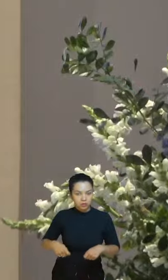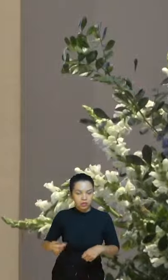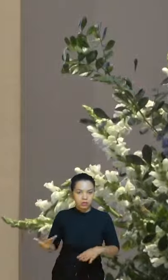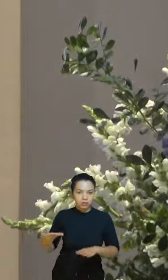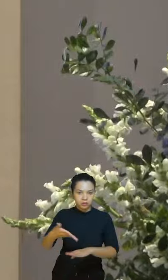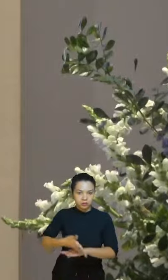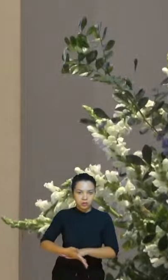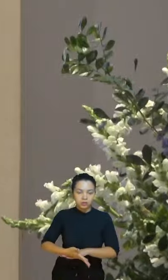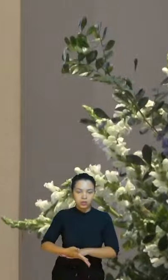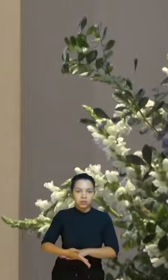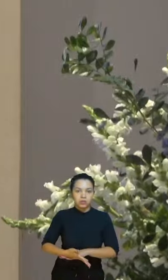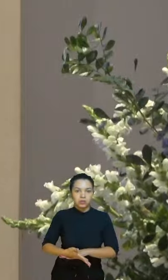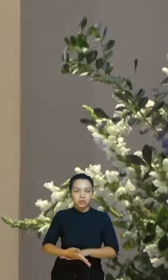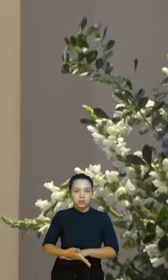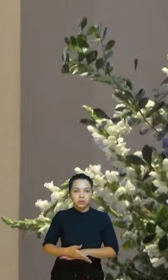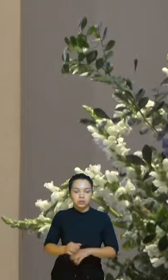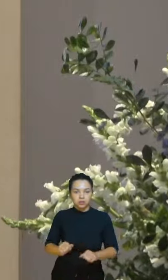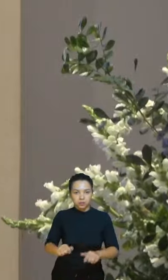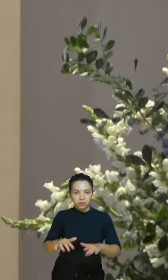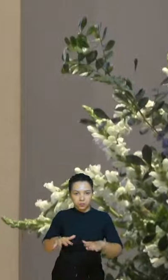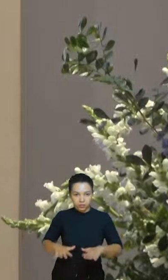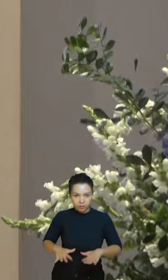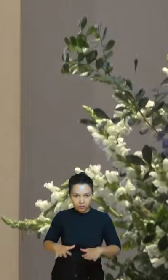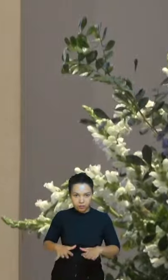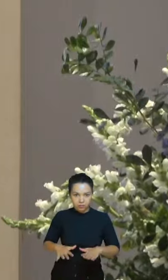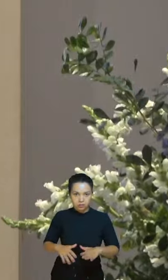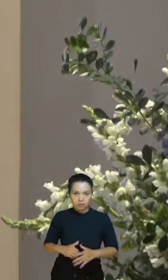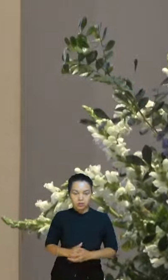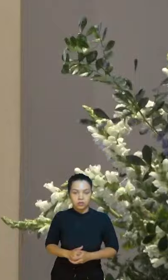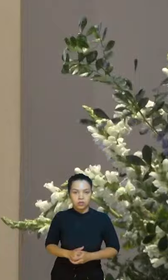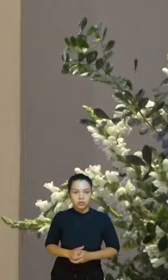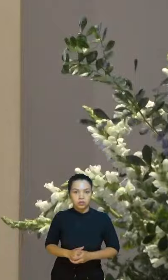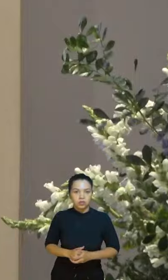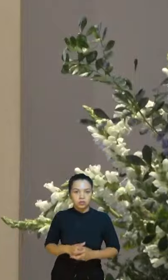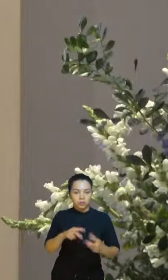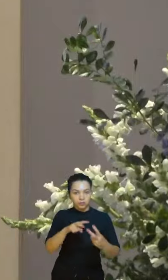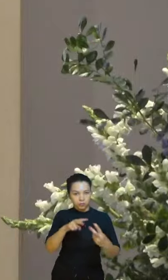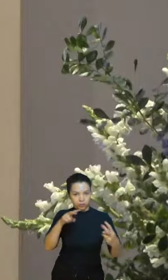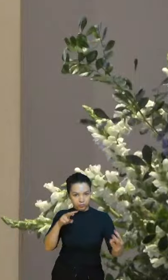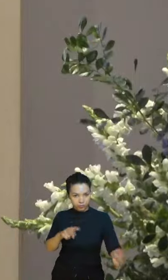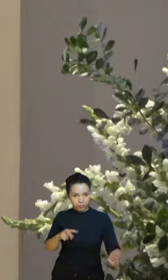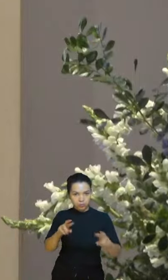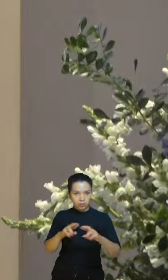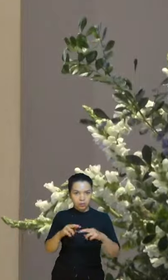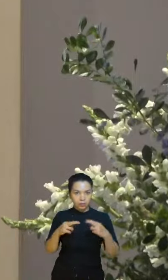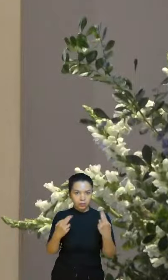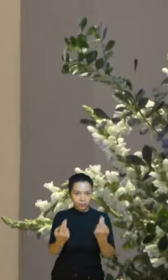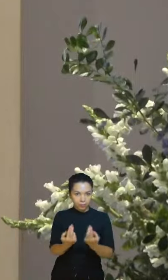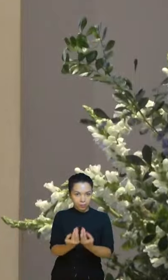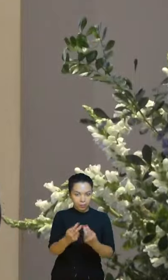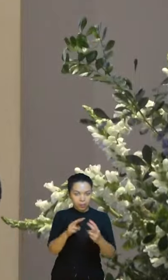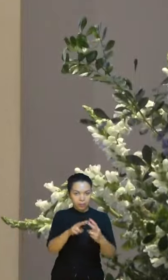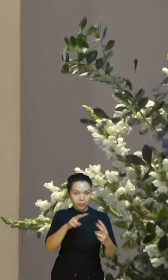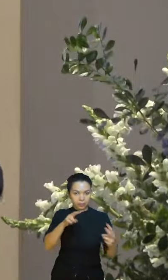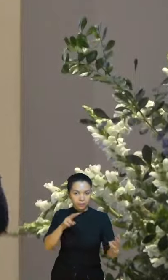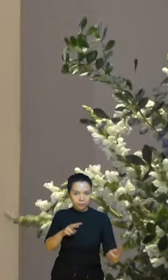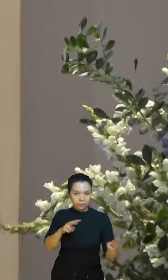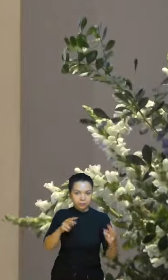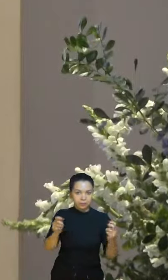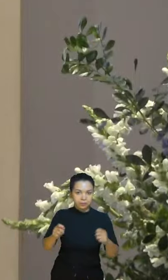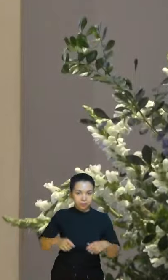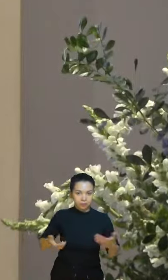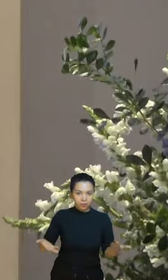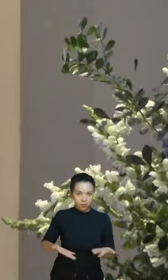ficar das sessões por videoconferência das audiências por videoconferência uma realidade